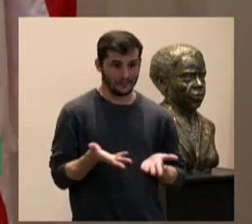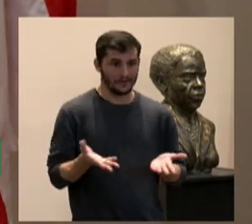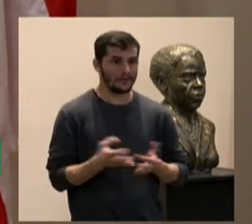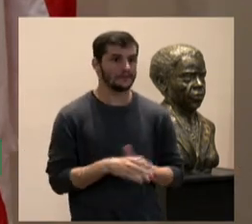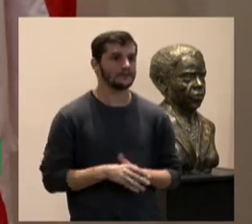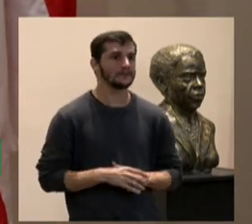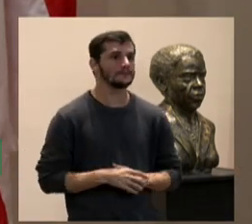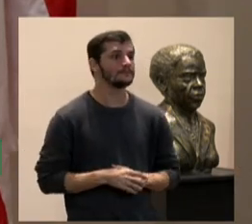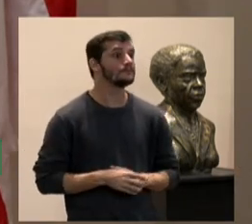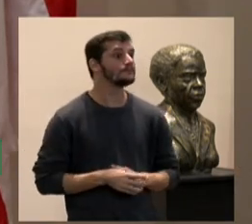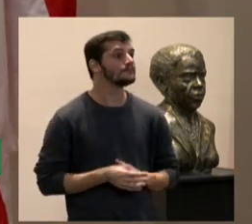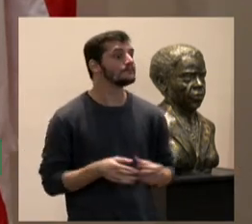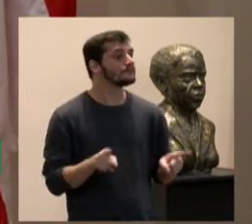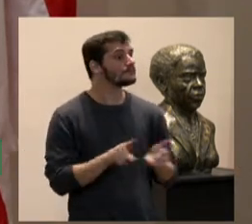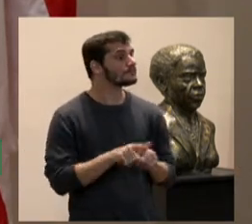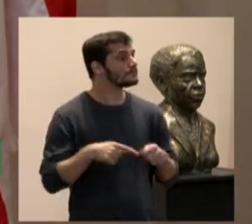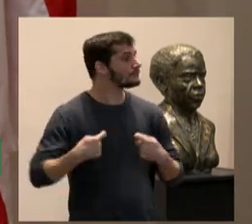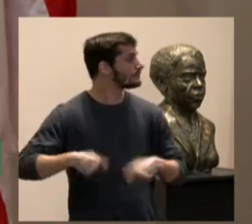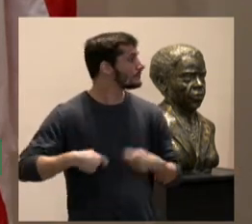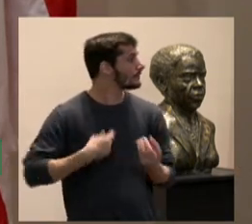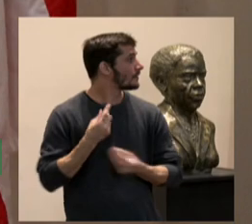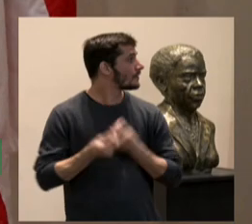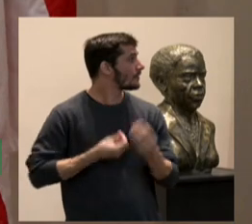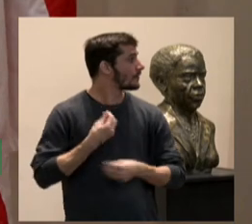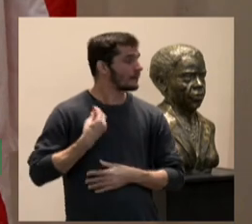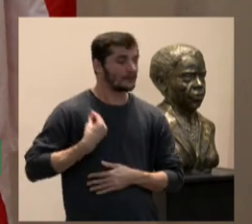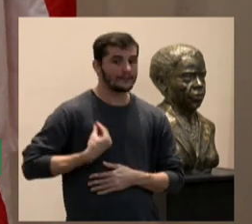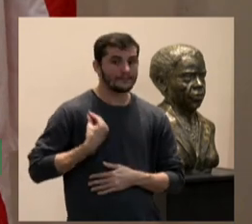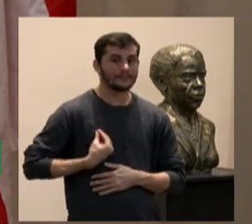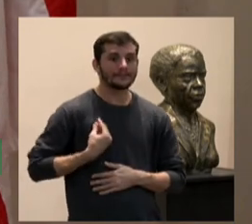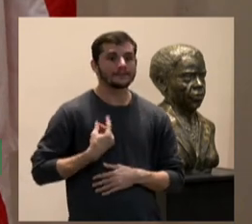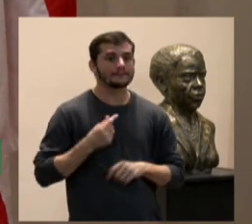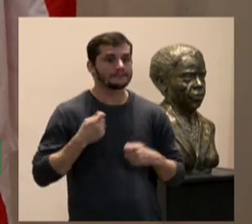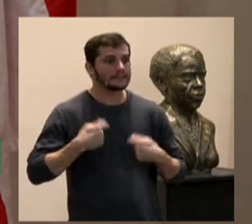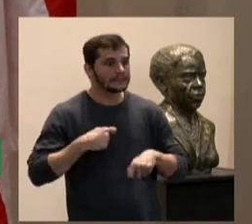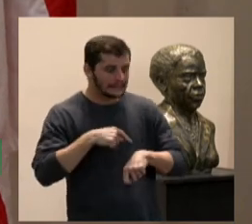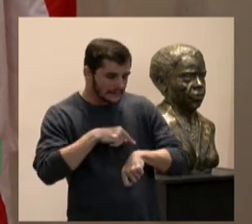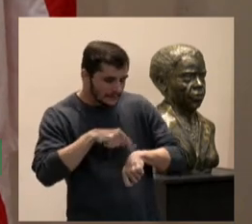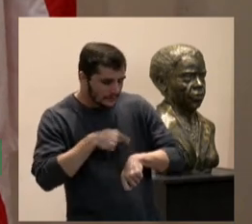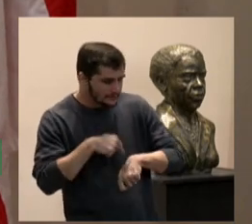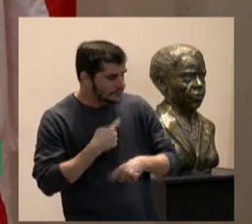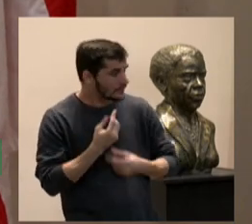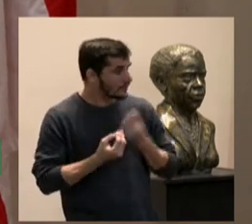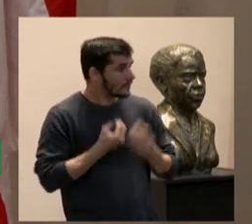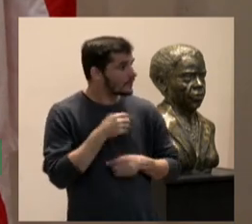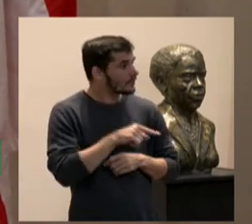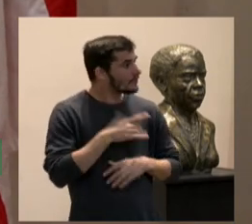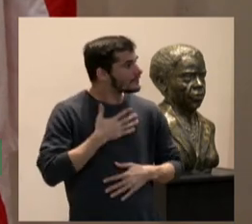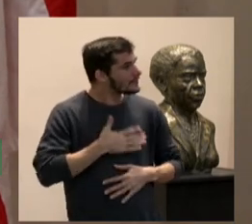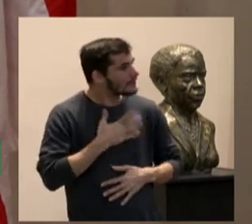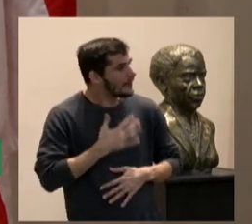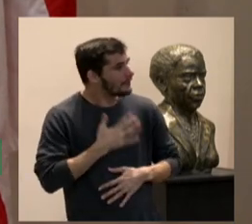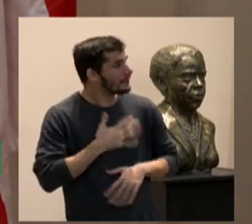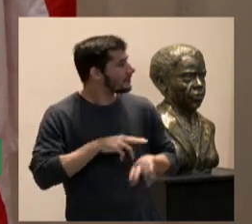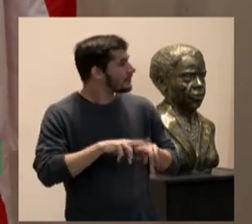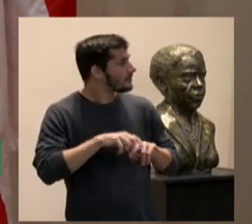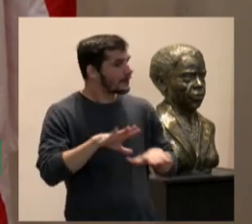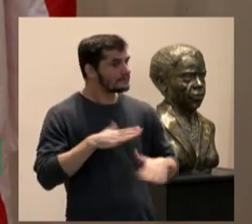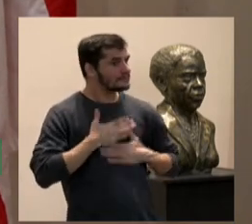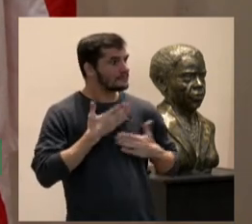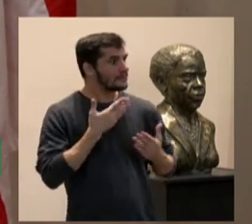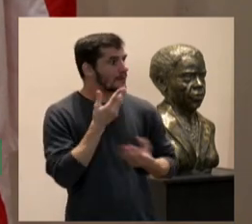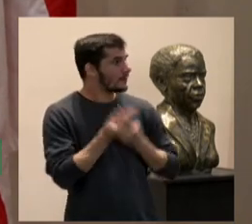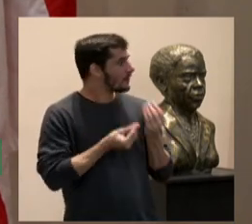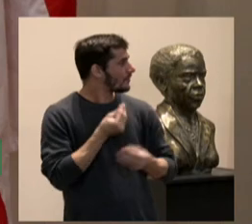e preciso só de uns minutinhos para me tranquilizar, porque fui pega de